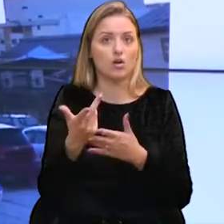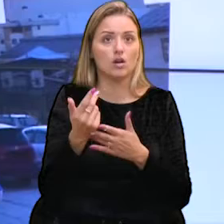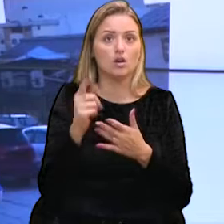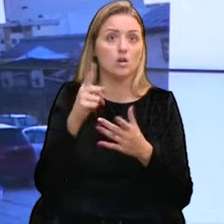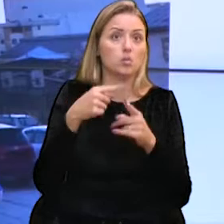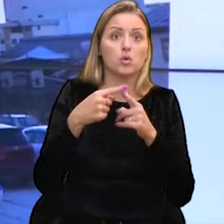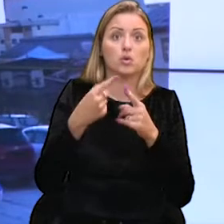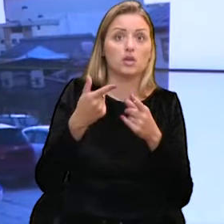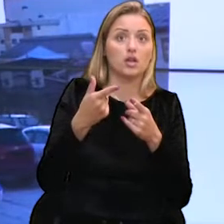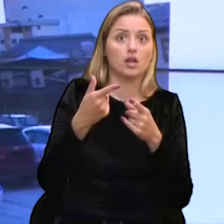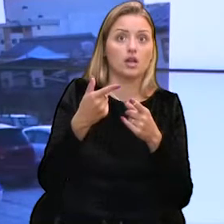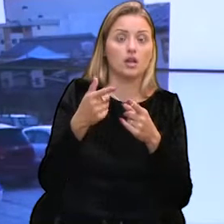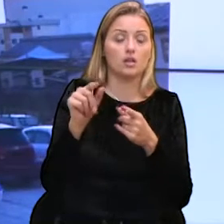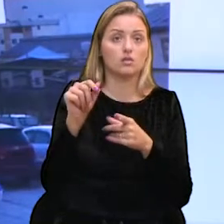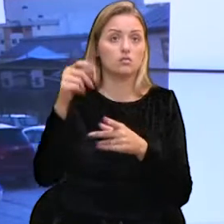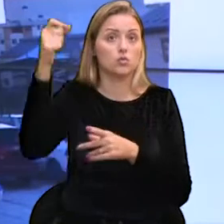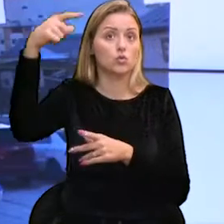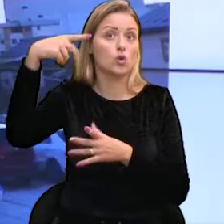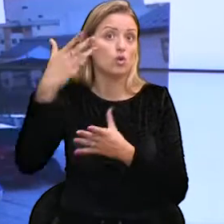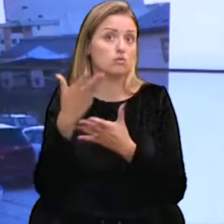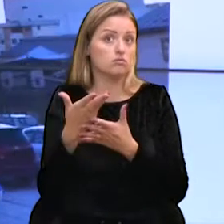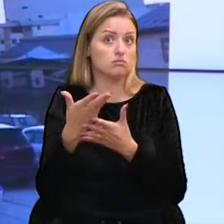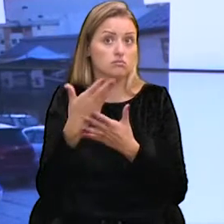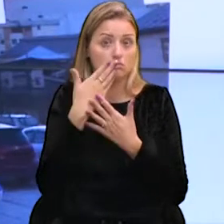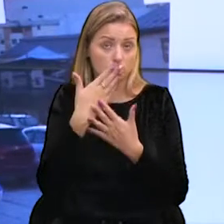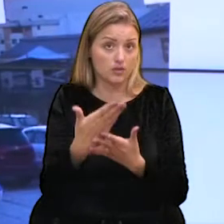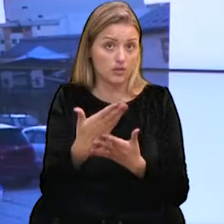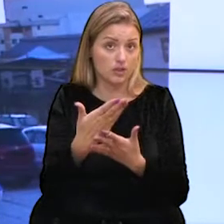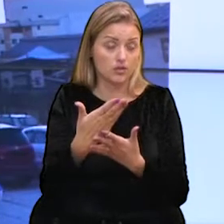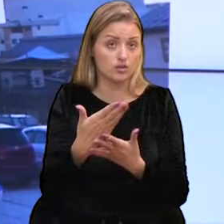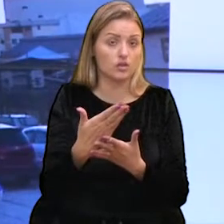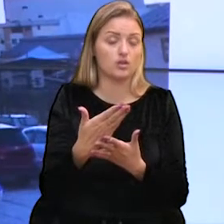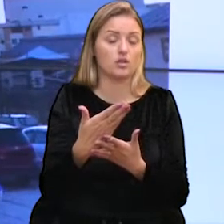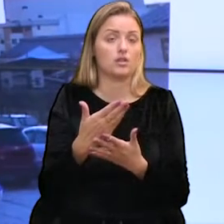sol, né? Porém,